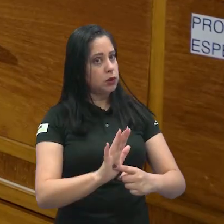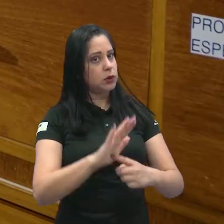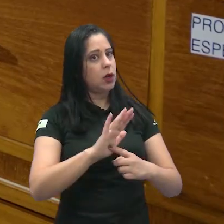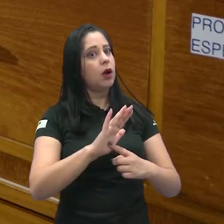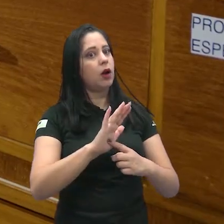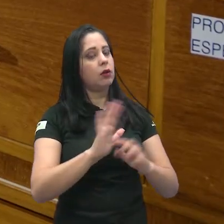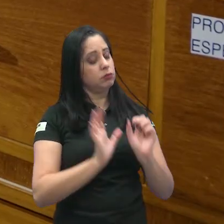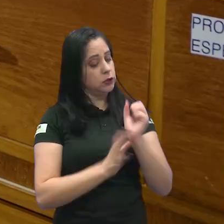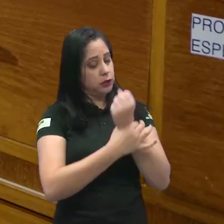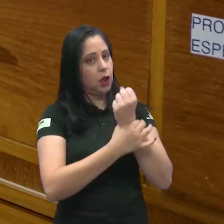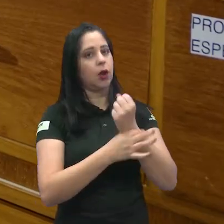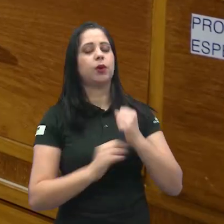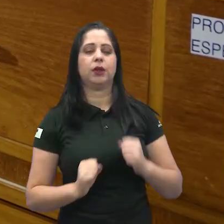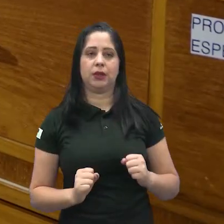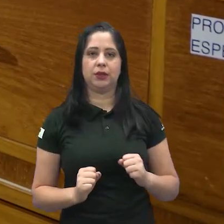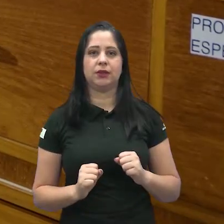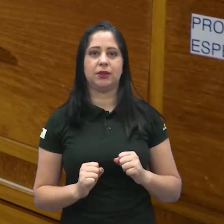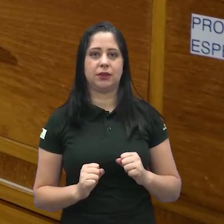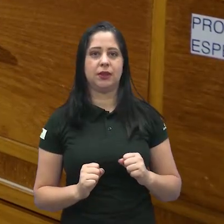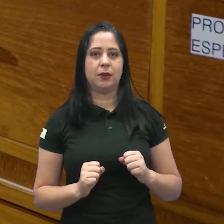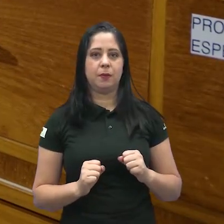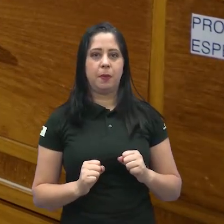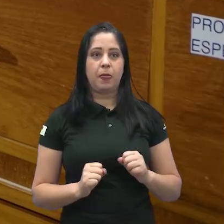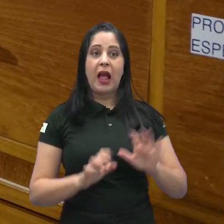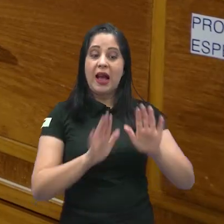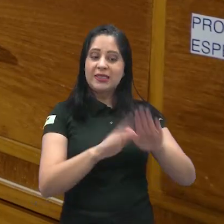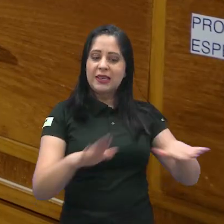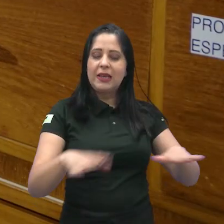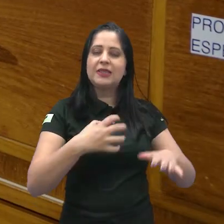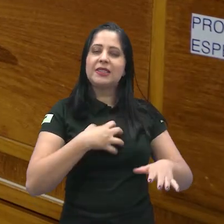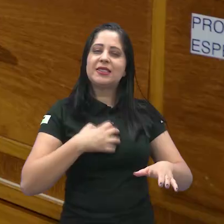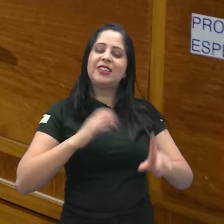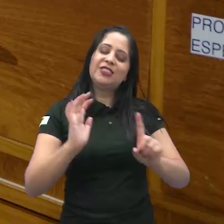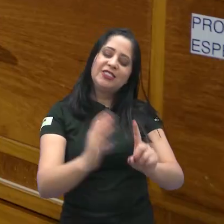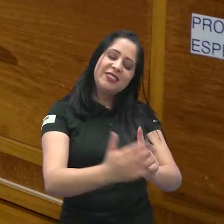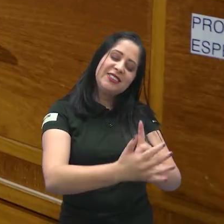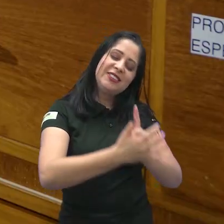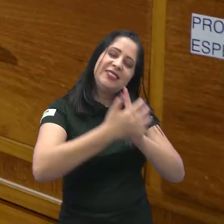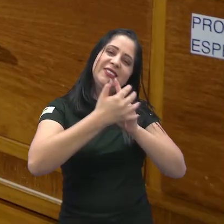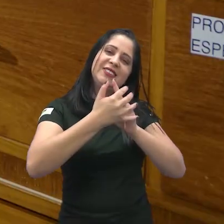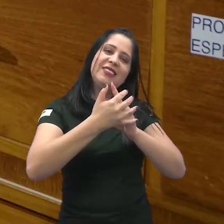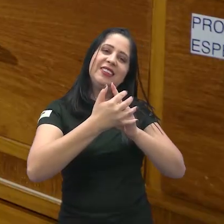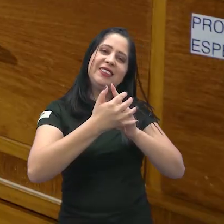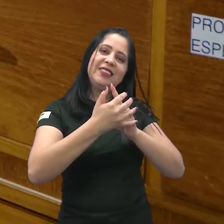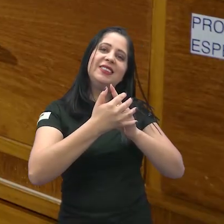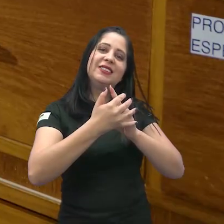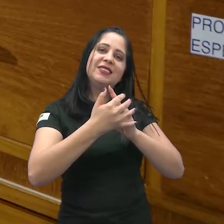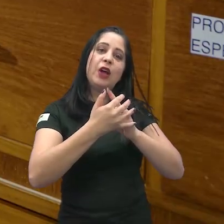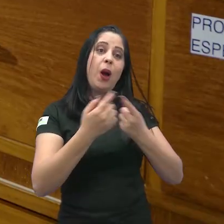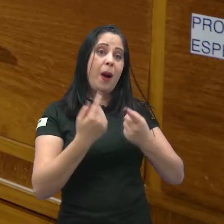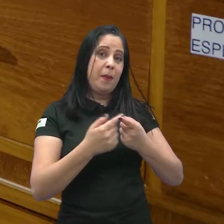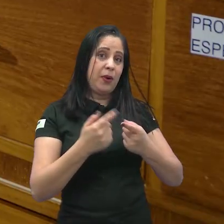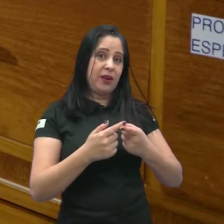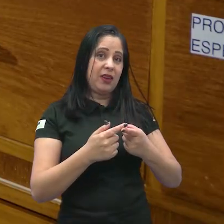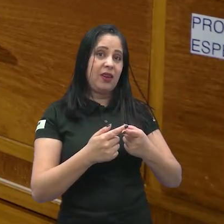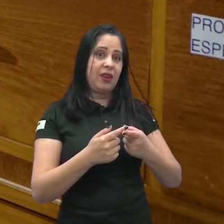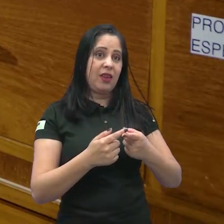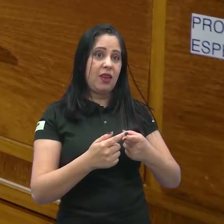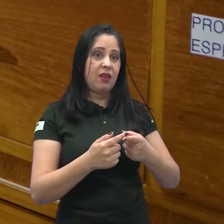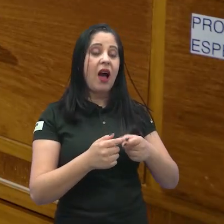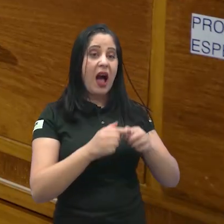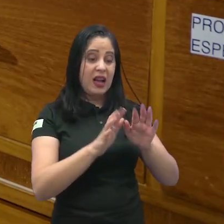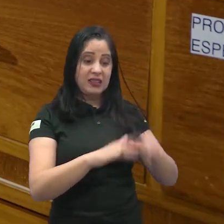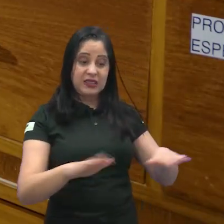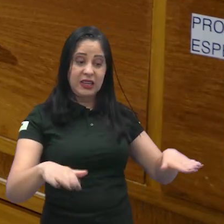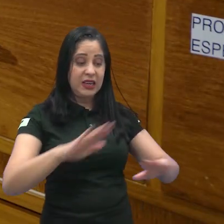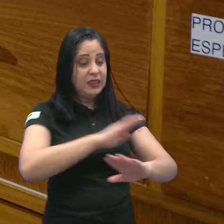possa executar da melhor forma, que eles se sintam acolhidos, que eles se sintam em casa, porque a maior parte do nosso dia é aqui na